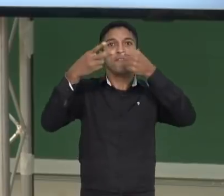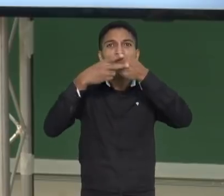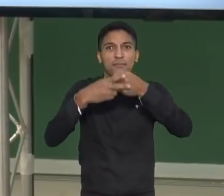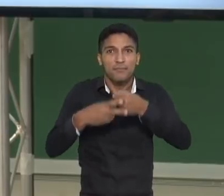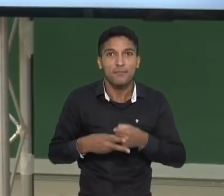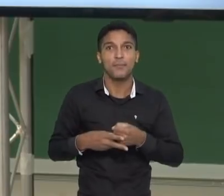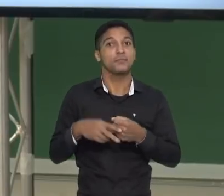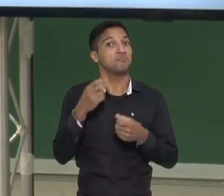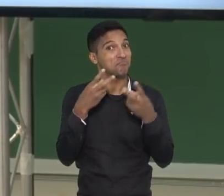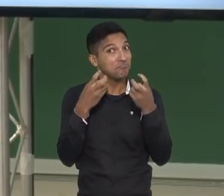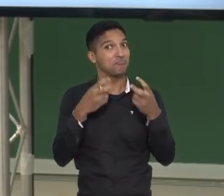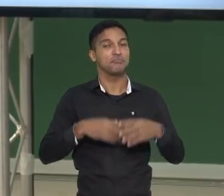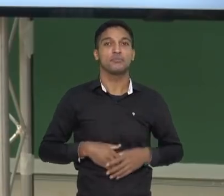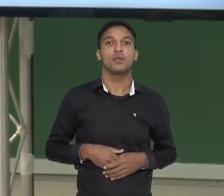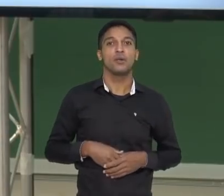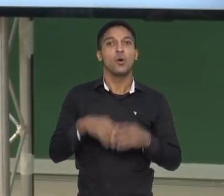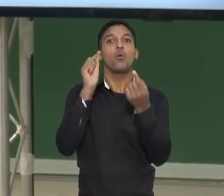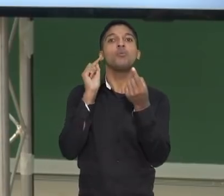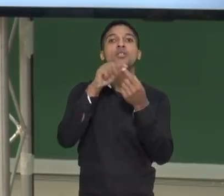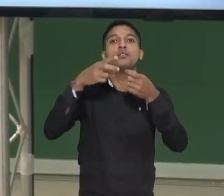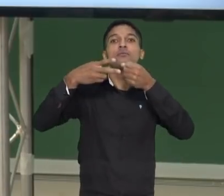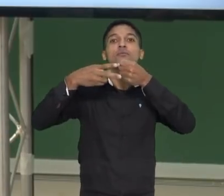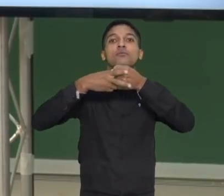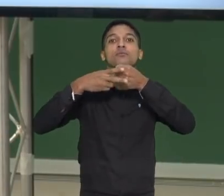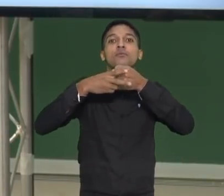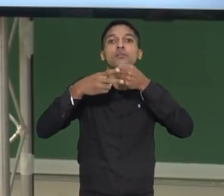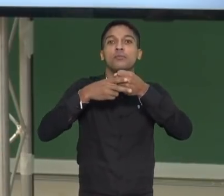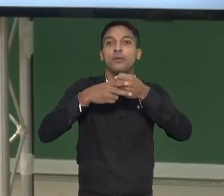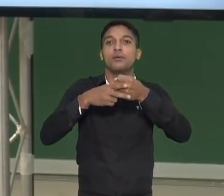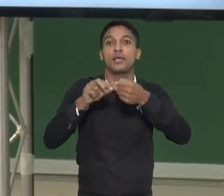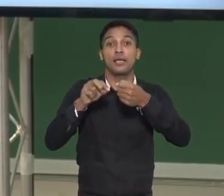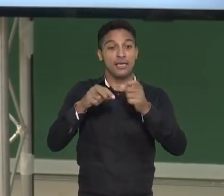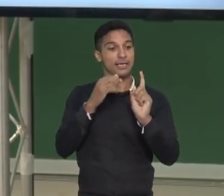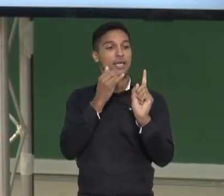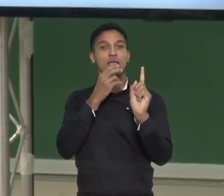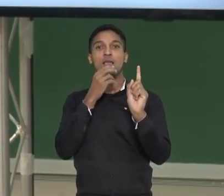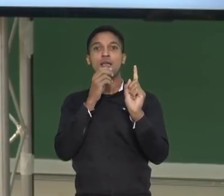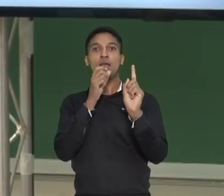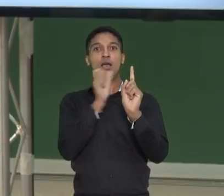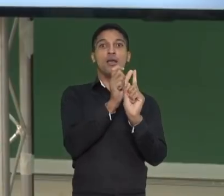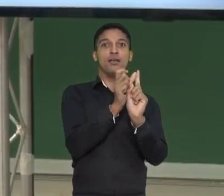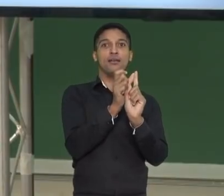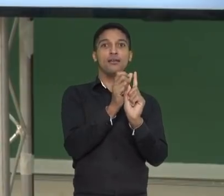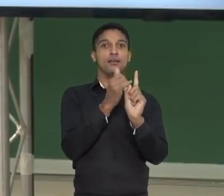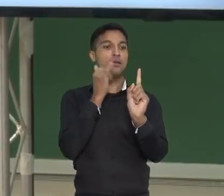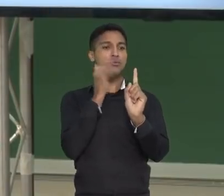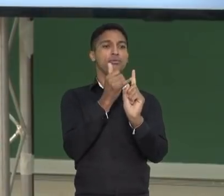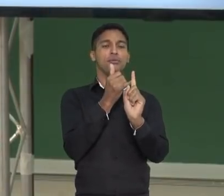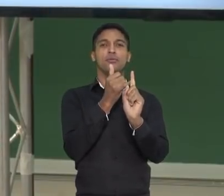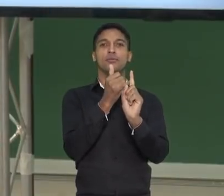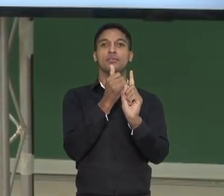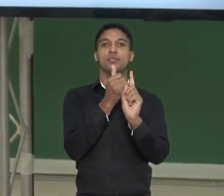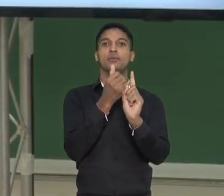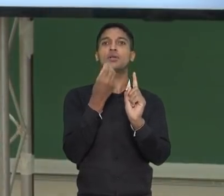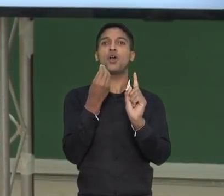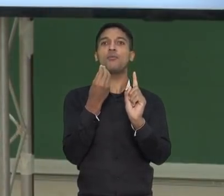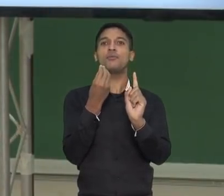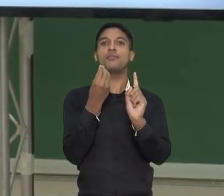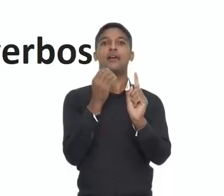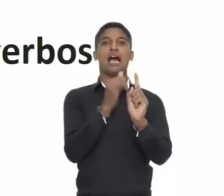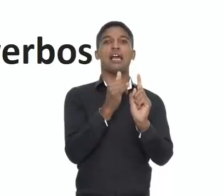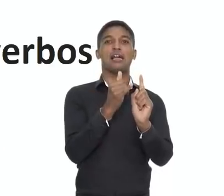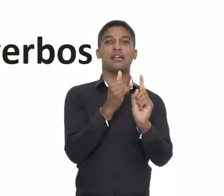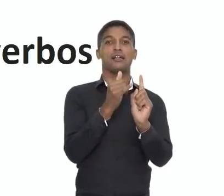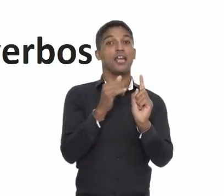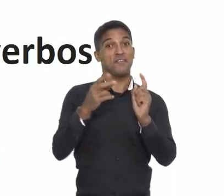função de dizer quem vai dizer e como vai dizer. Tudo bem? Então, esses verbos